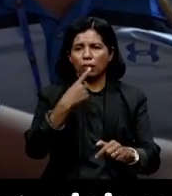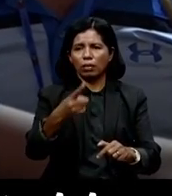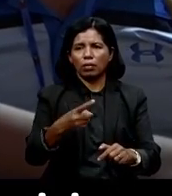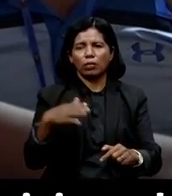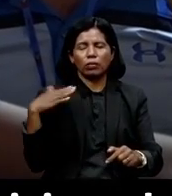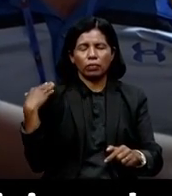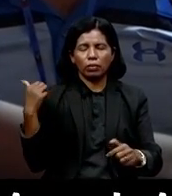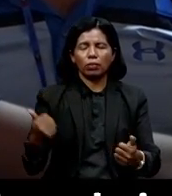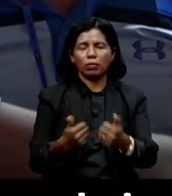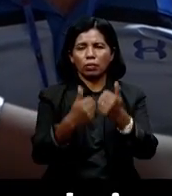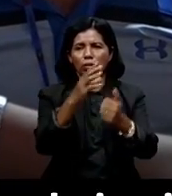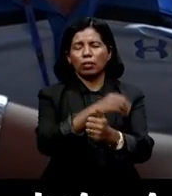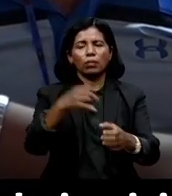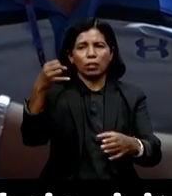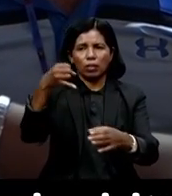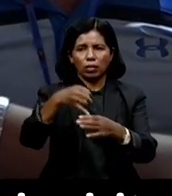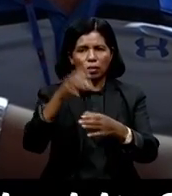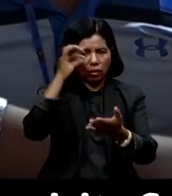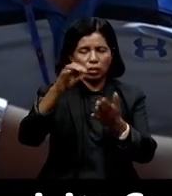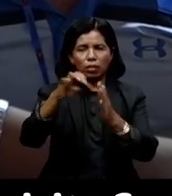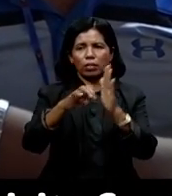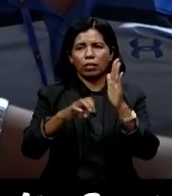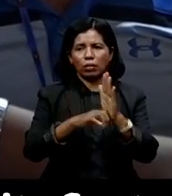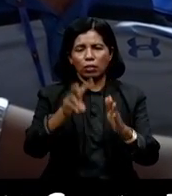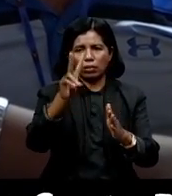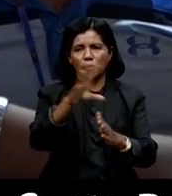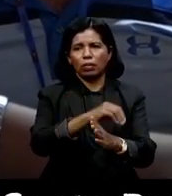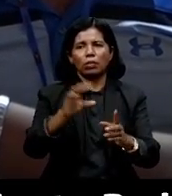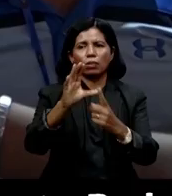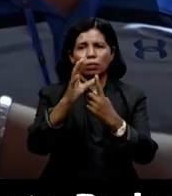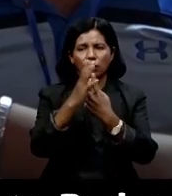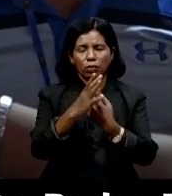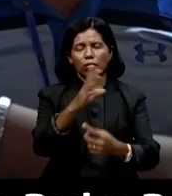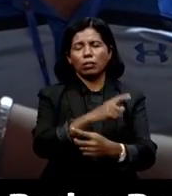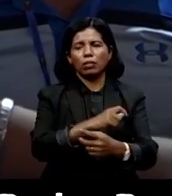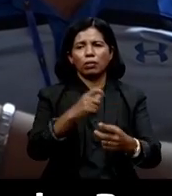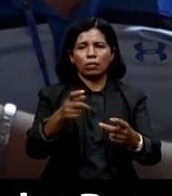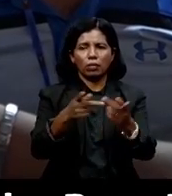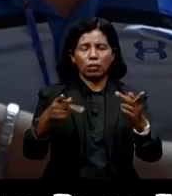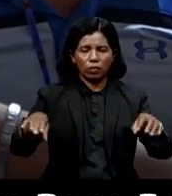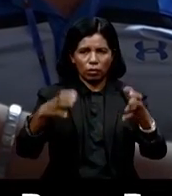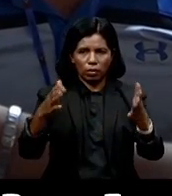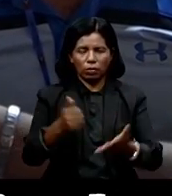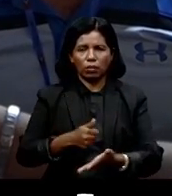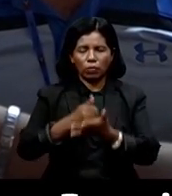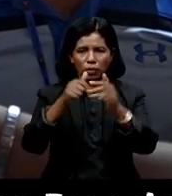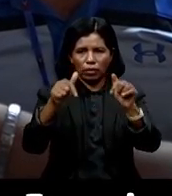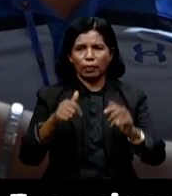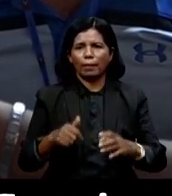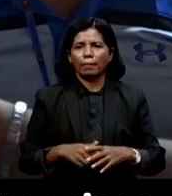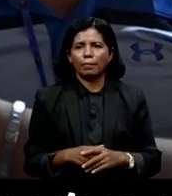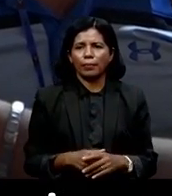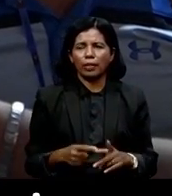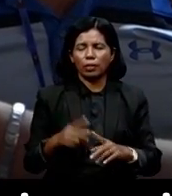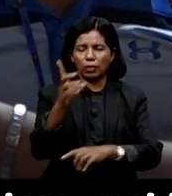juventude esporte arte e cultura inclui secretário de estado rua mas secretário de estado arte e cultura no terras ou nem funcionário certo toma capoeira toma que nem